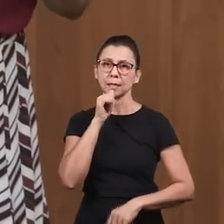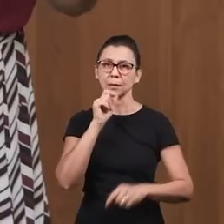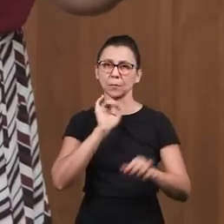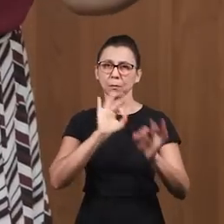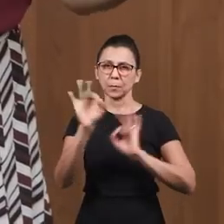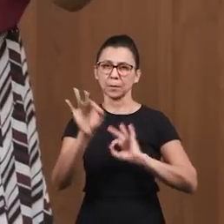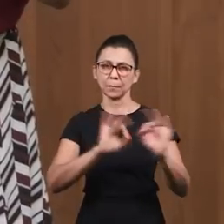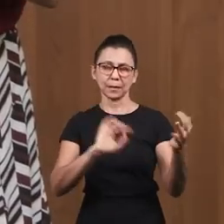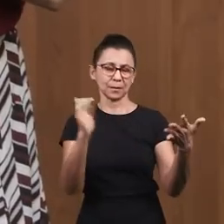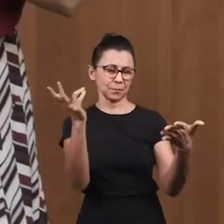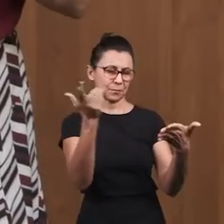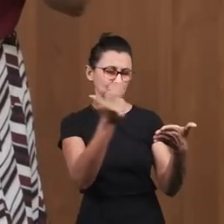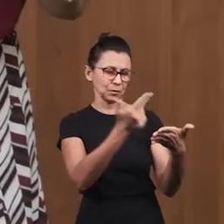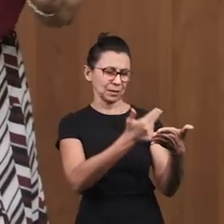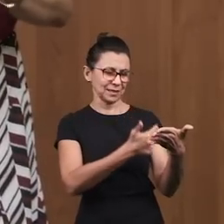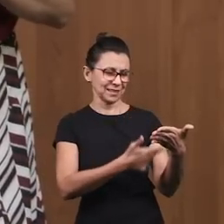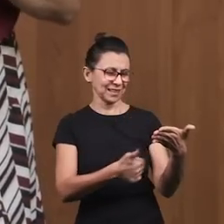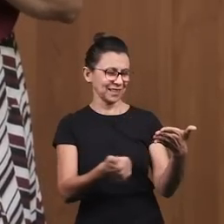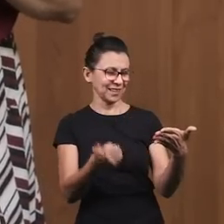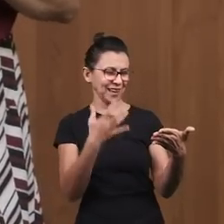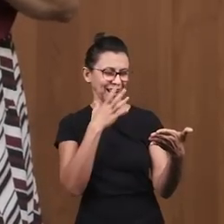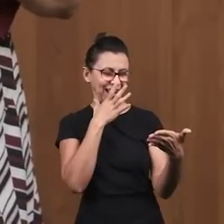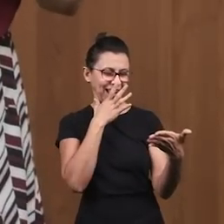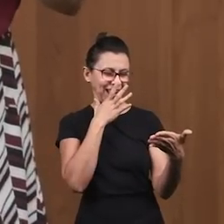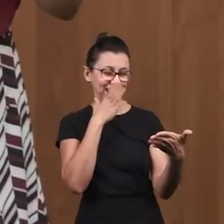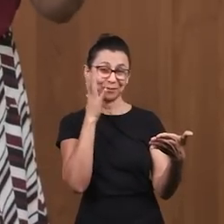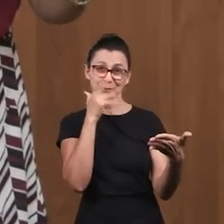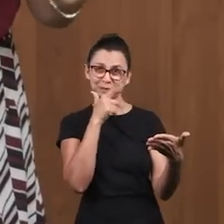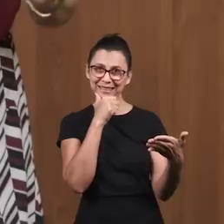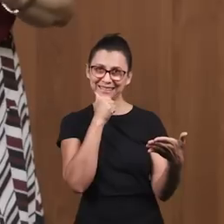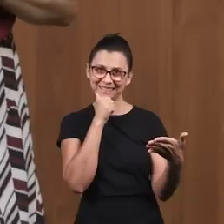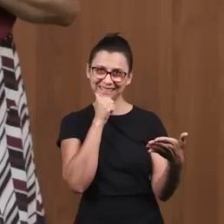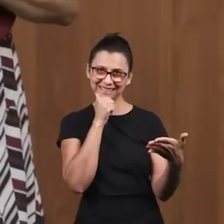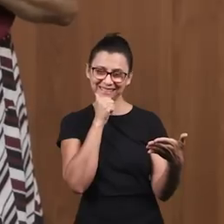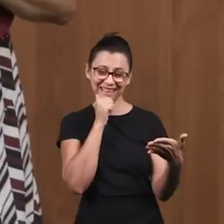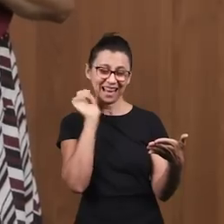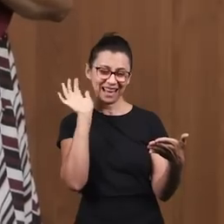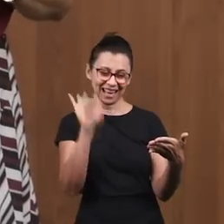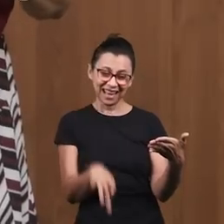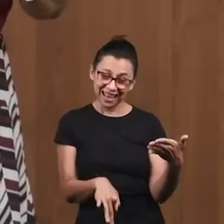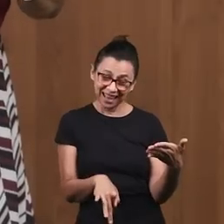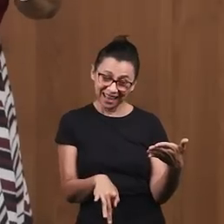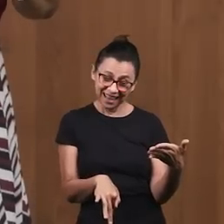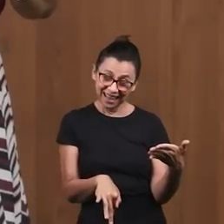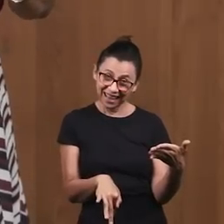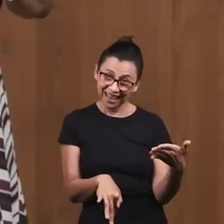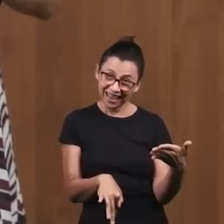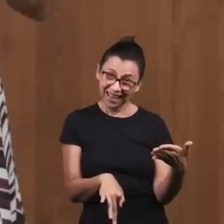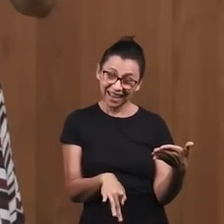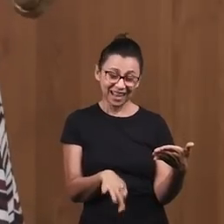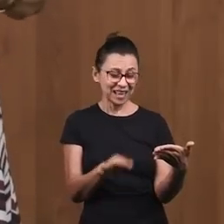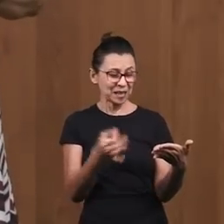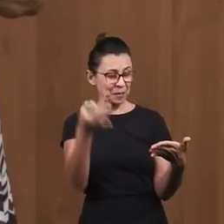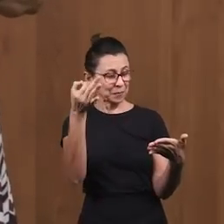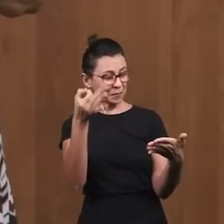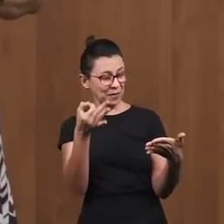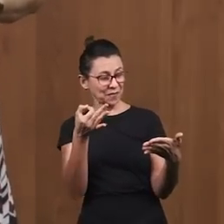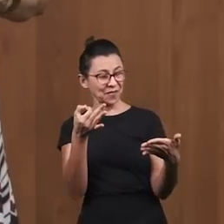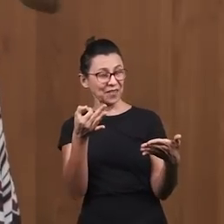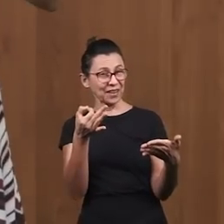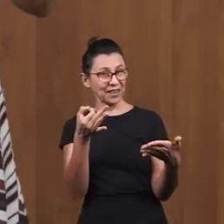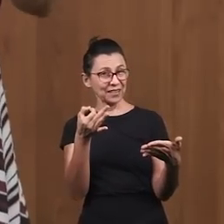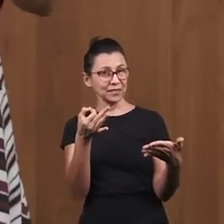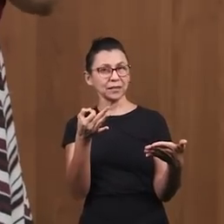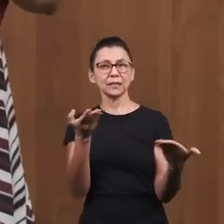desenho. Agora eu pintei o meu desenho. Eu terminei o meu trabalho, a minha obra de